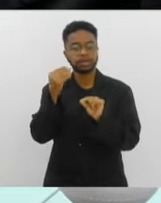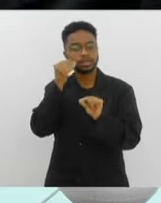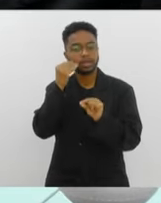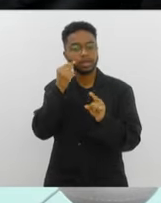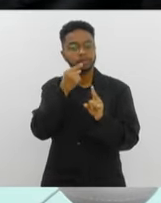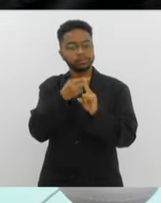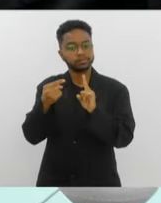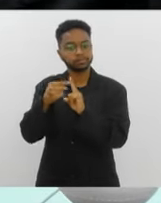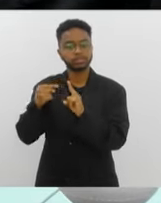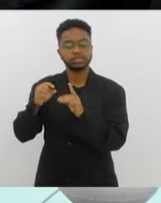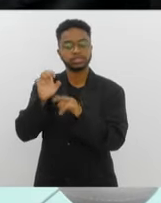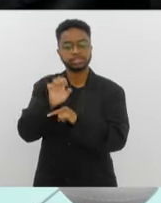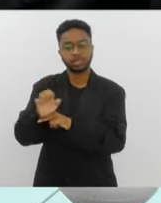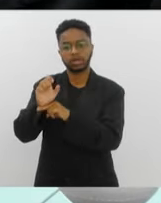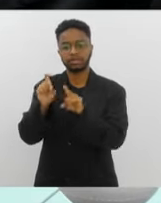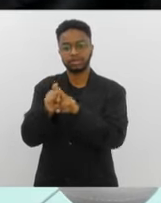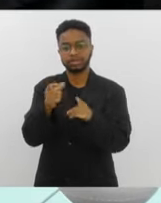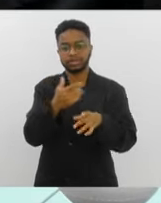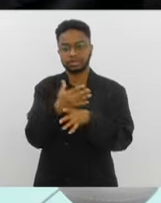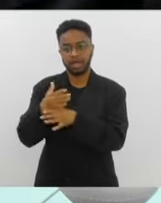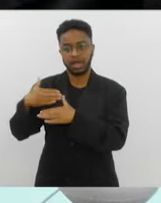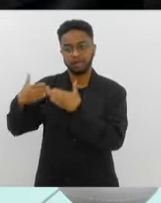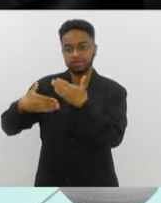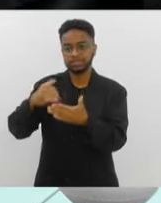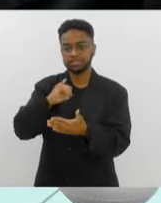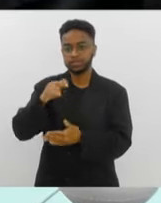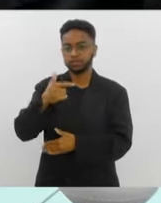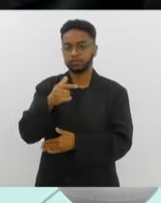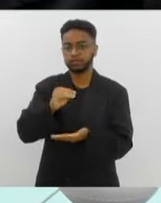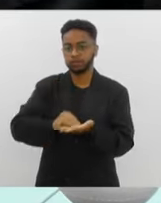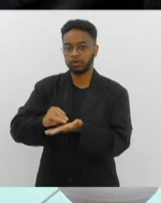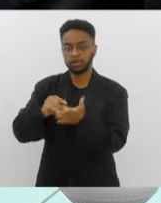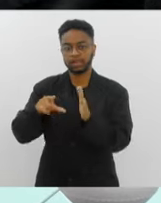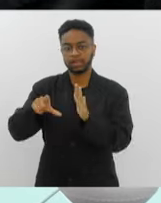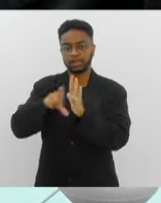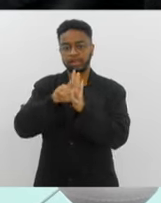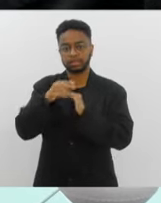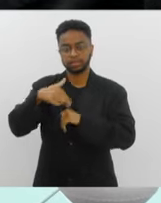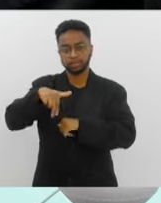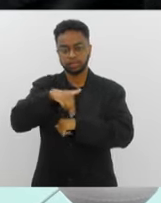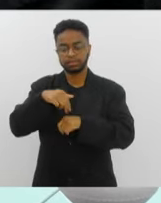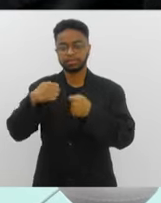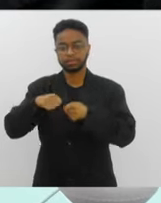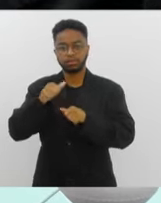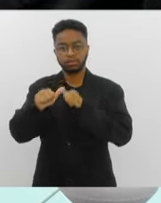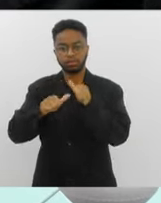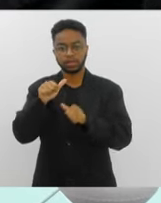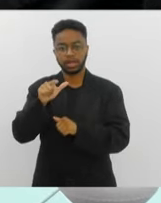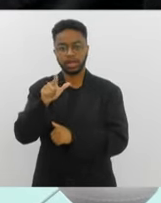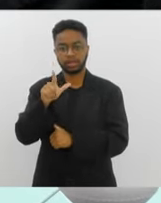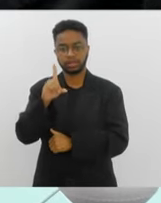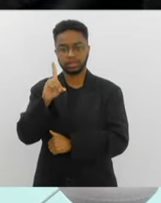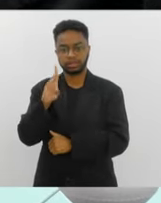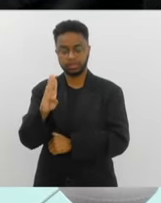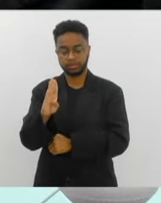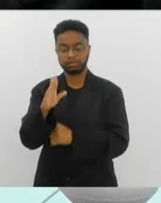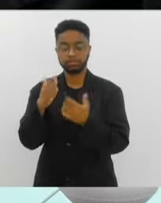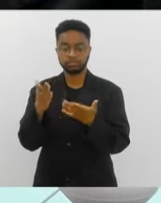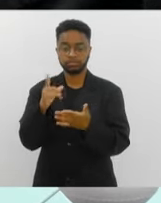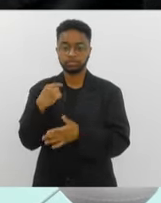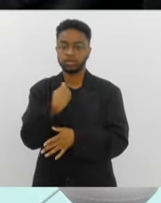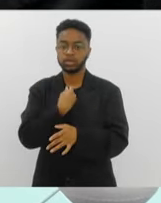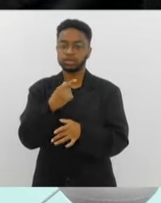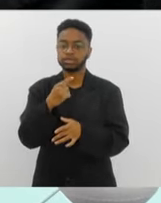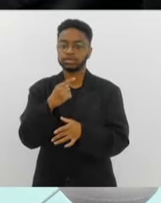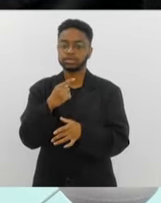e municípios de avançarem nessa legislação sem uma legislação nacional, que teria que ser uma mudança na LDB, a gente estaria, na